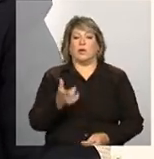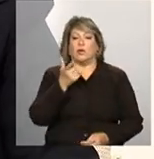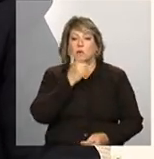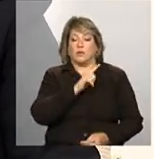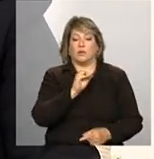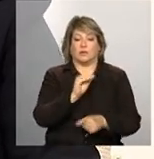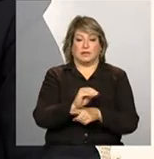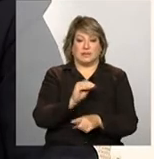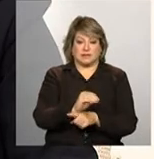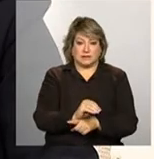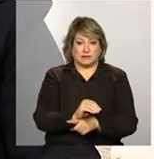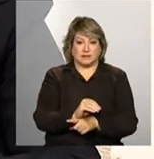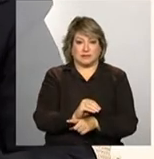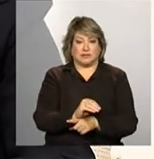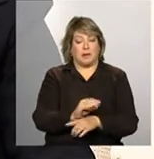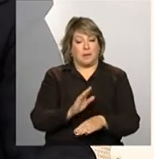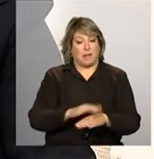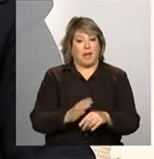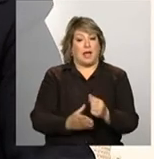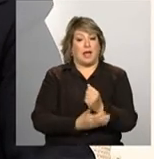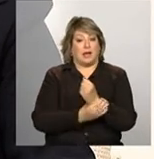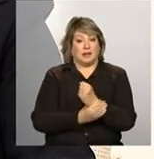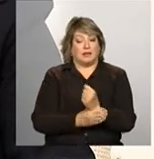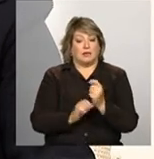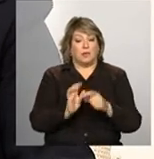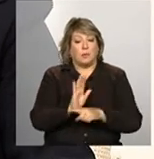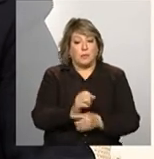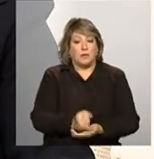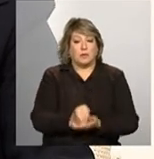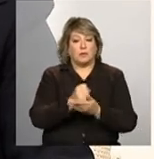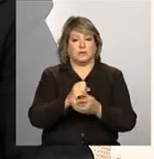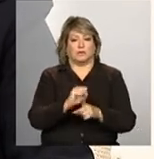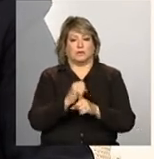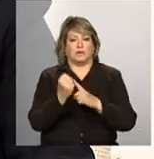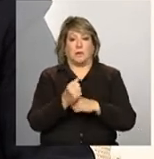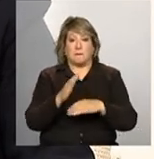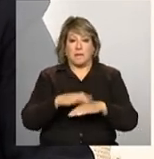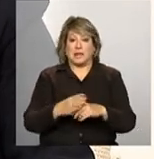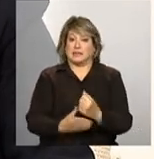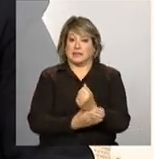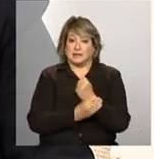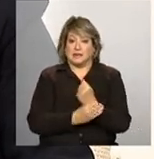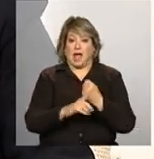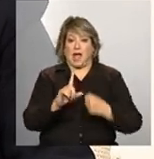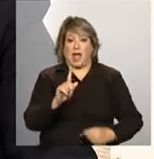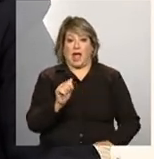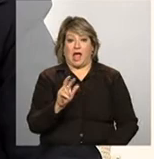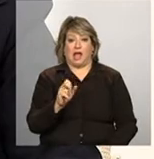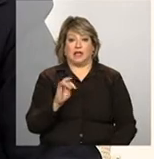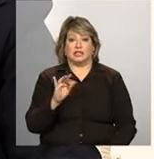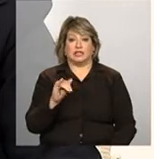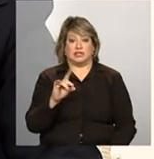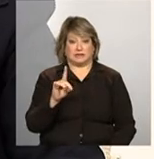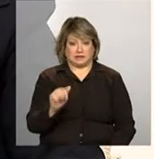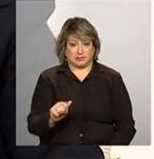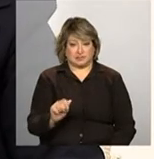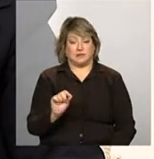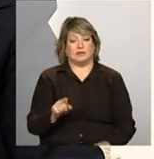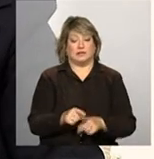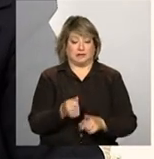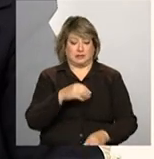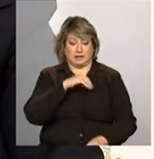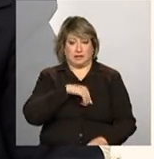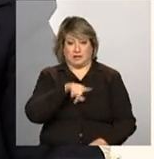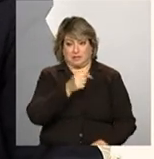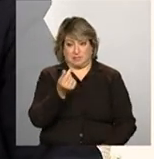assistência, né, mais garantida, ter a proteção social mais garantida. Então, além da renda que essas pessoas